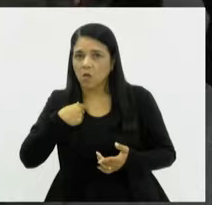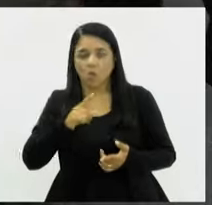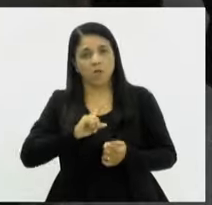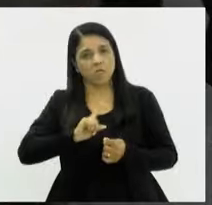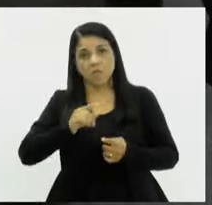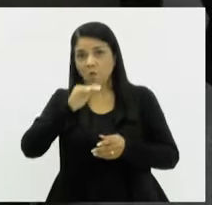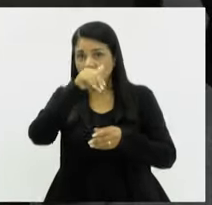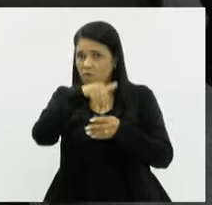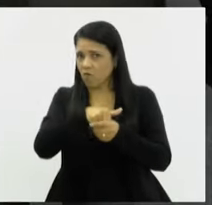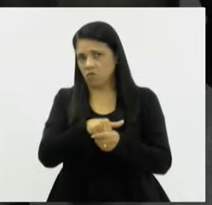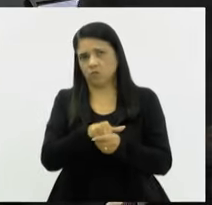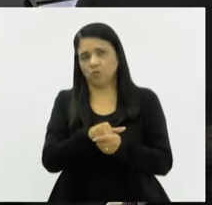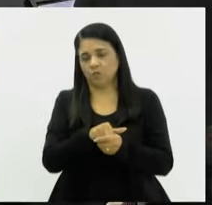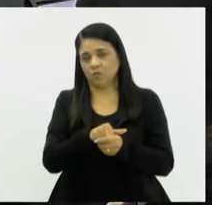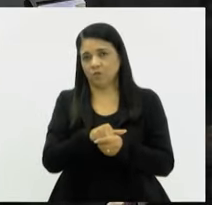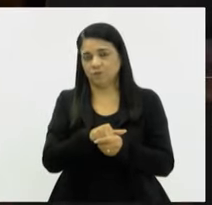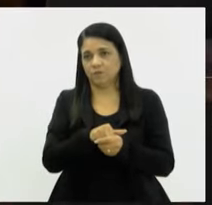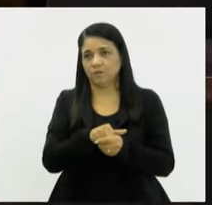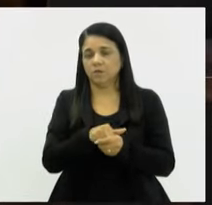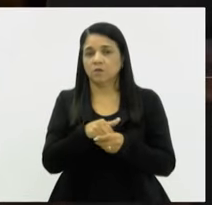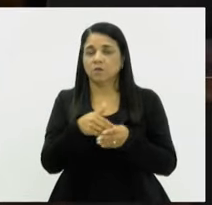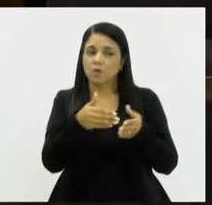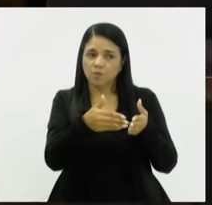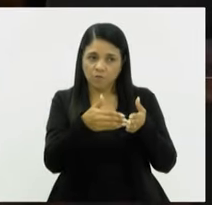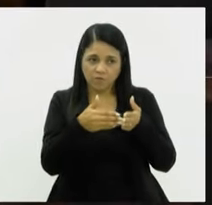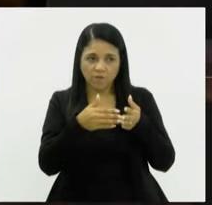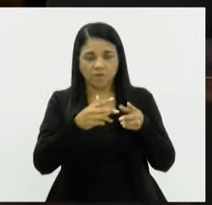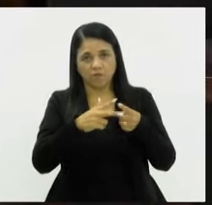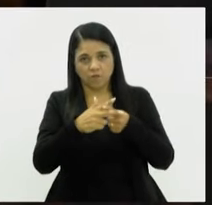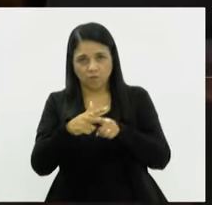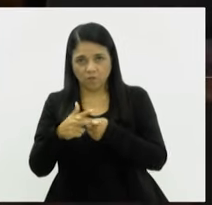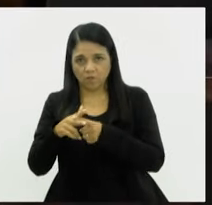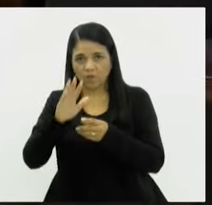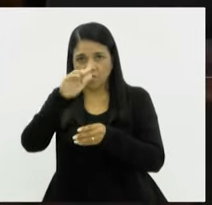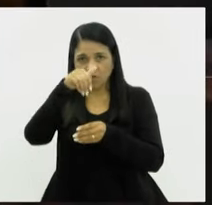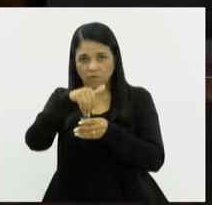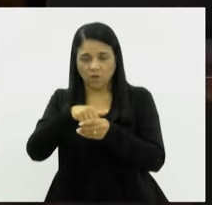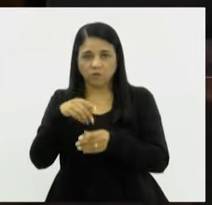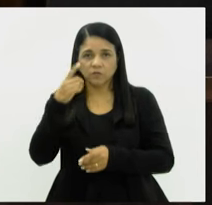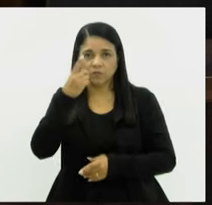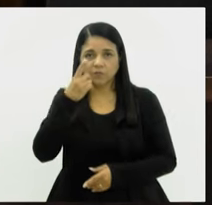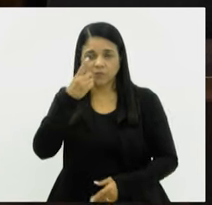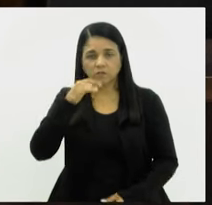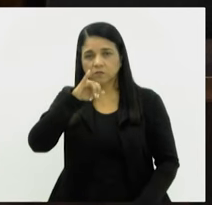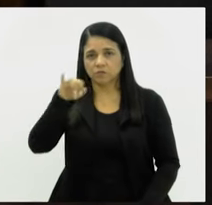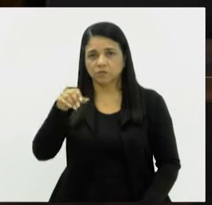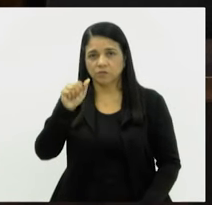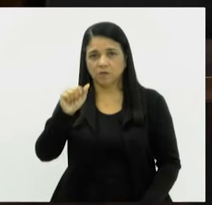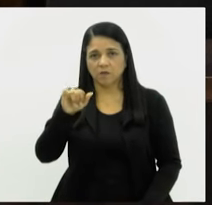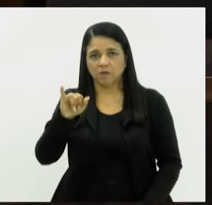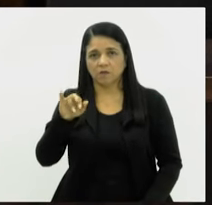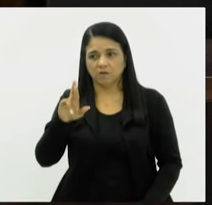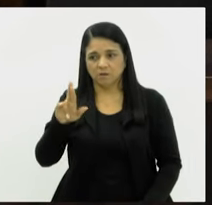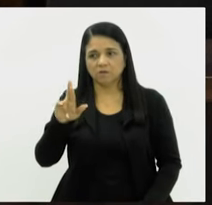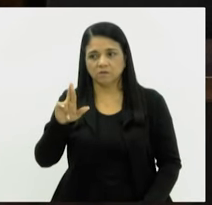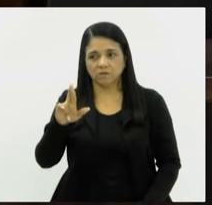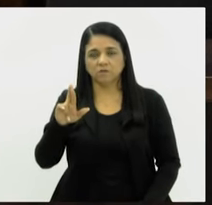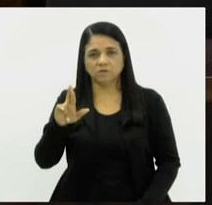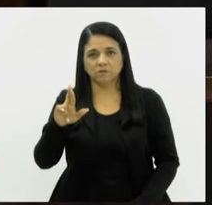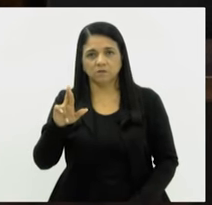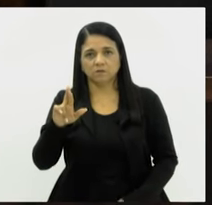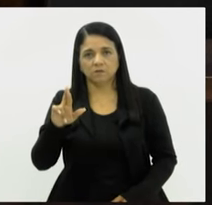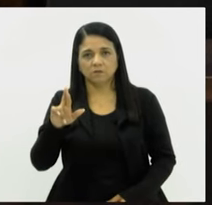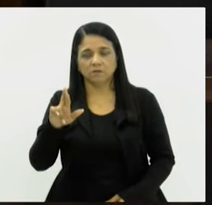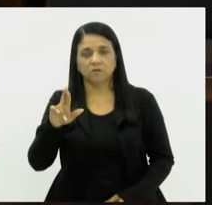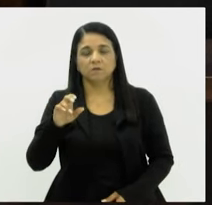não. Por favor, corrigirem o voto do deputado Jair Bittencourt para